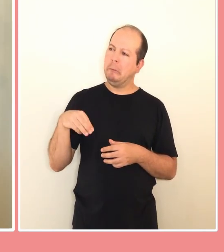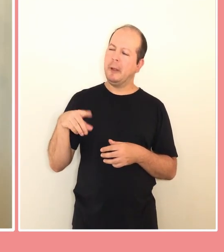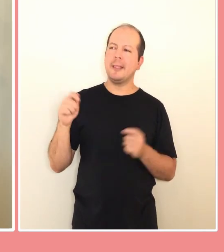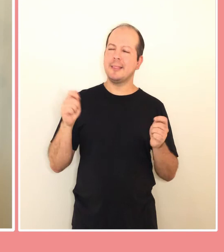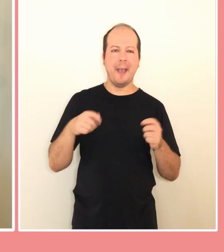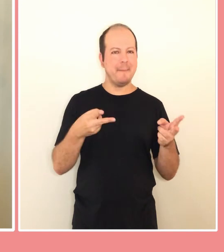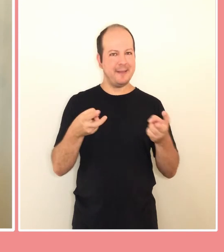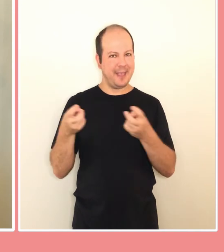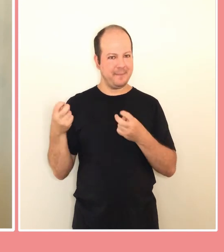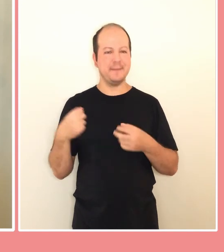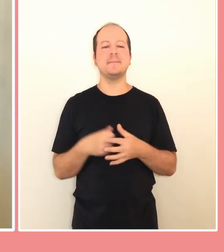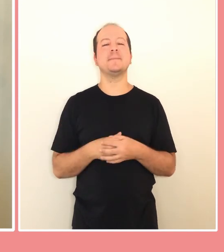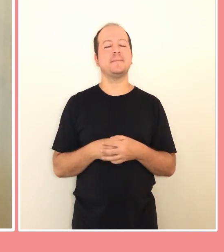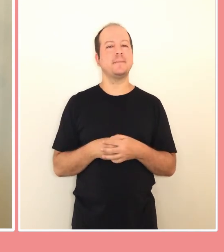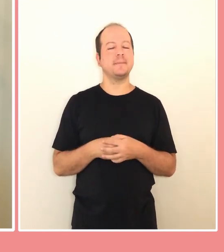Perceber que o som